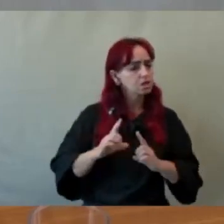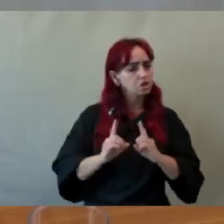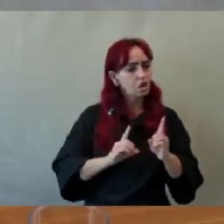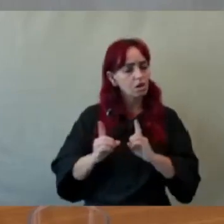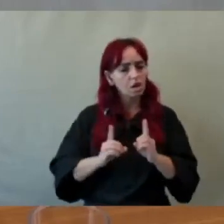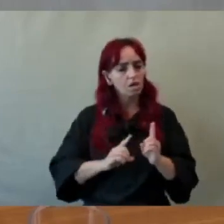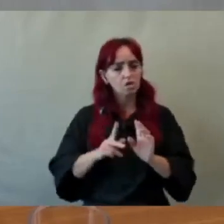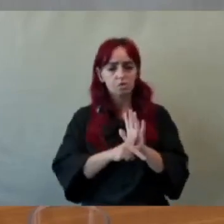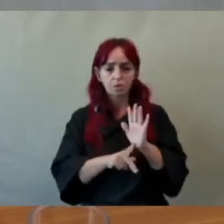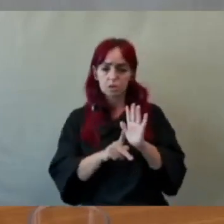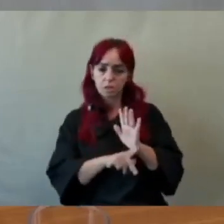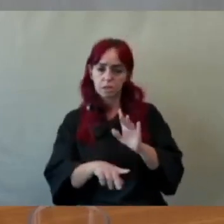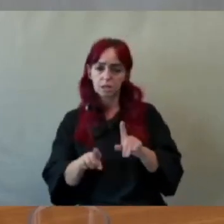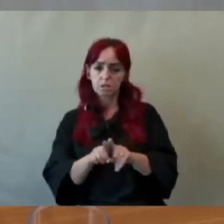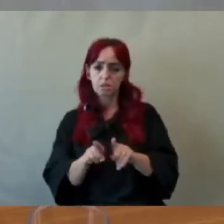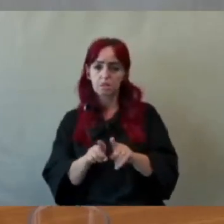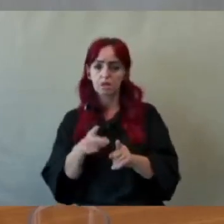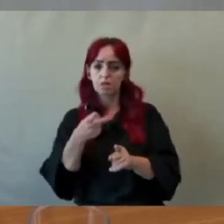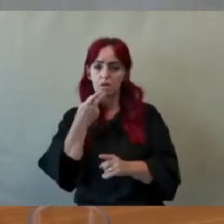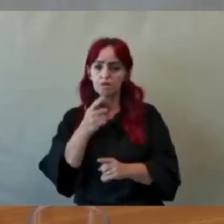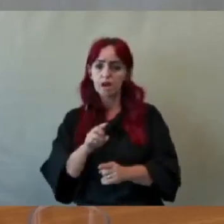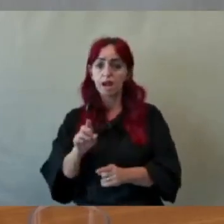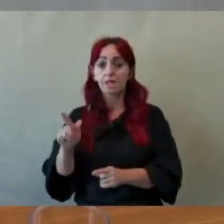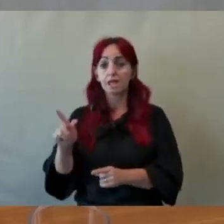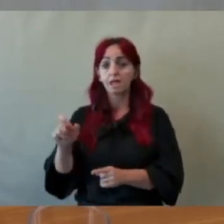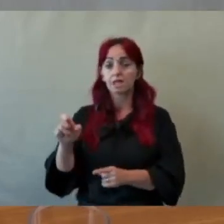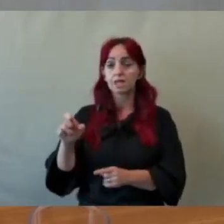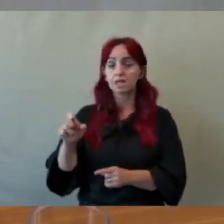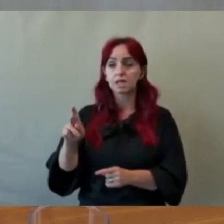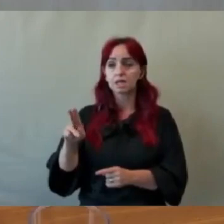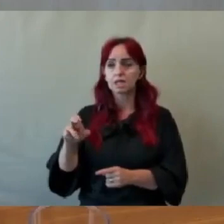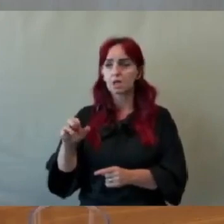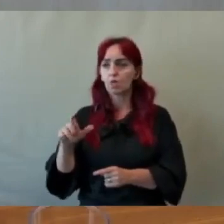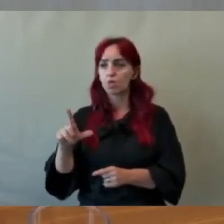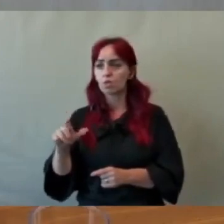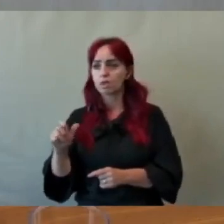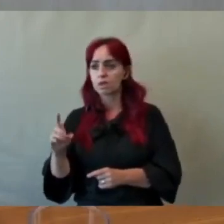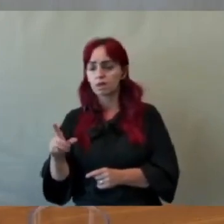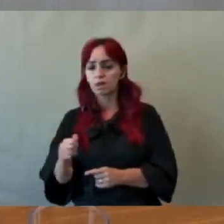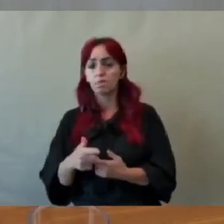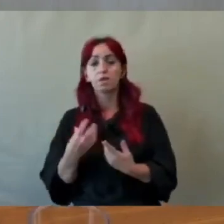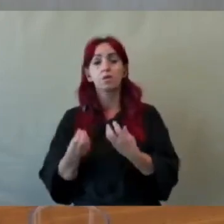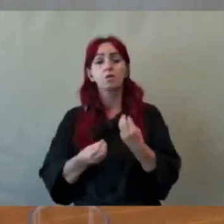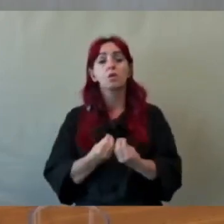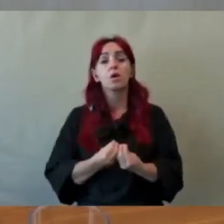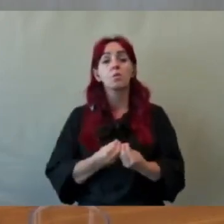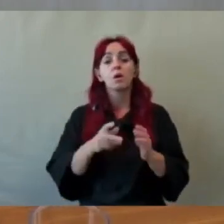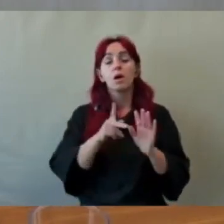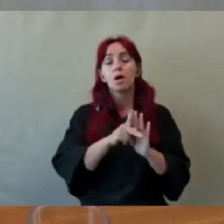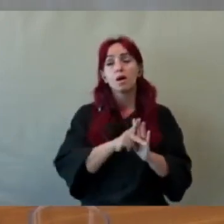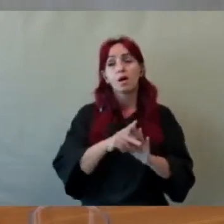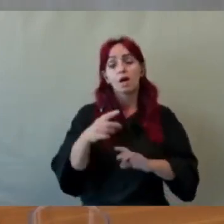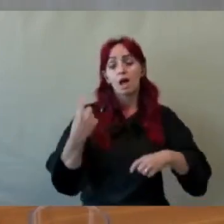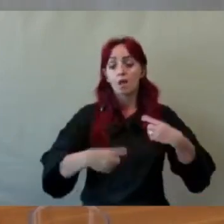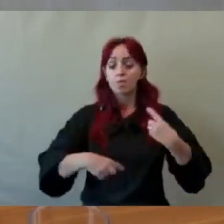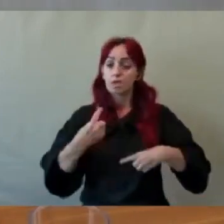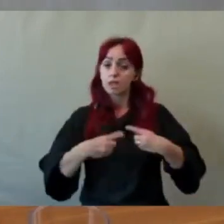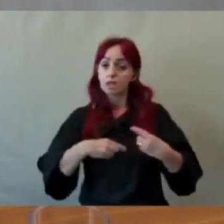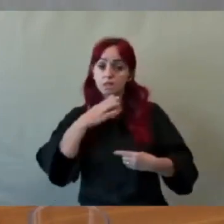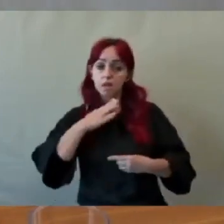inclusive, da Guelda, sobre a política, né, da educação infantil na cidade de Belo Horizonte.